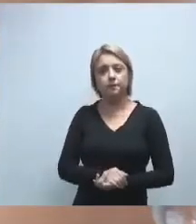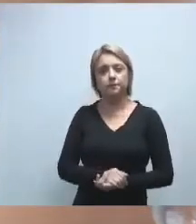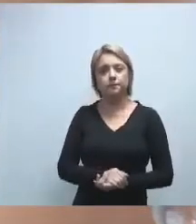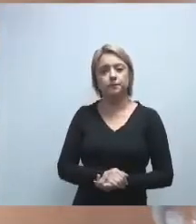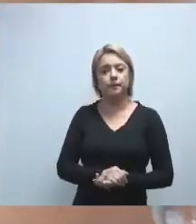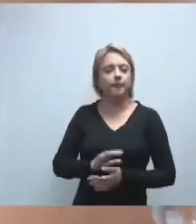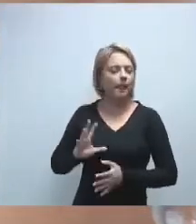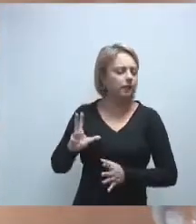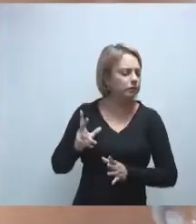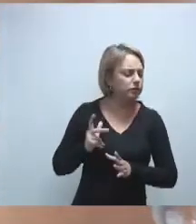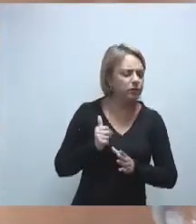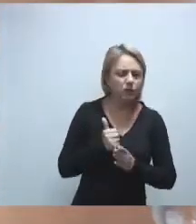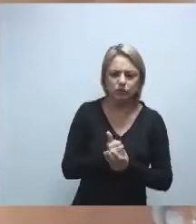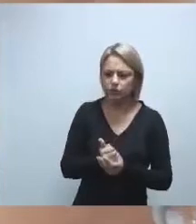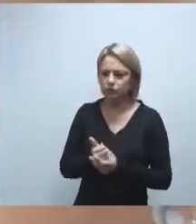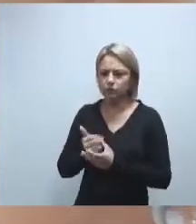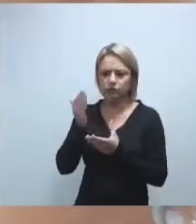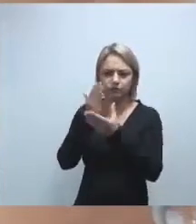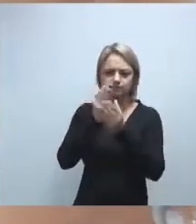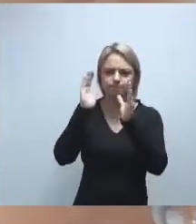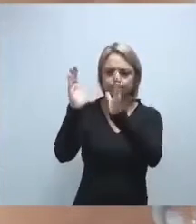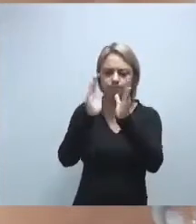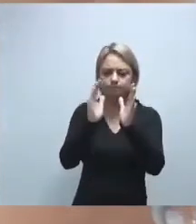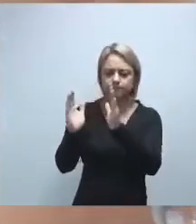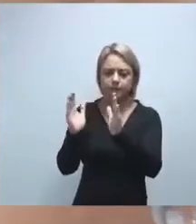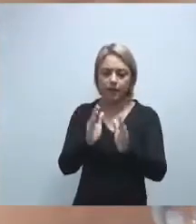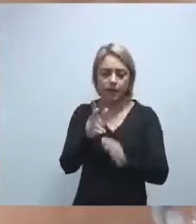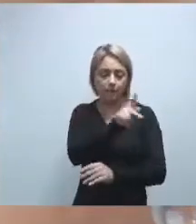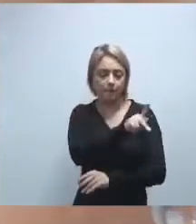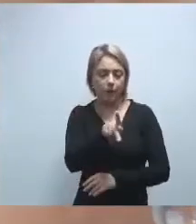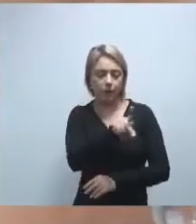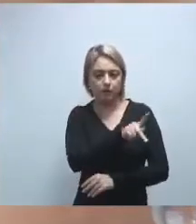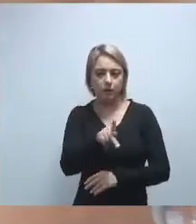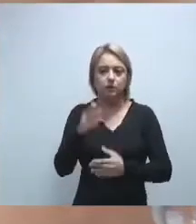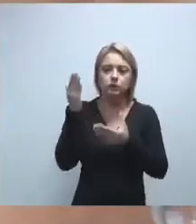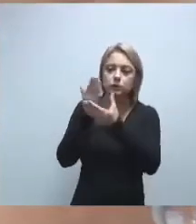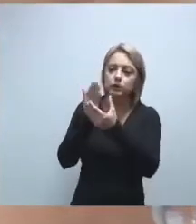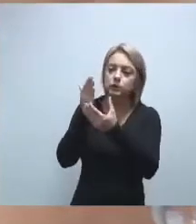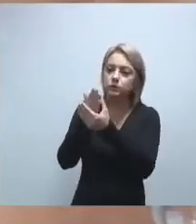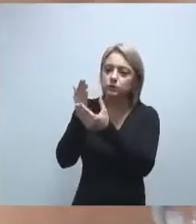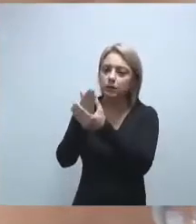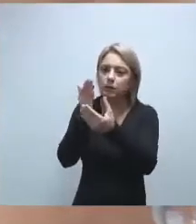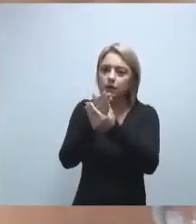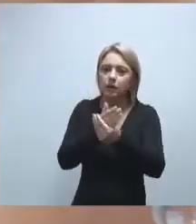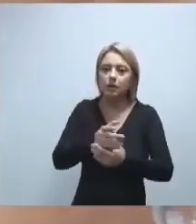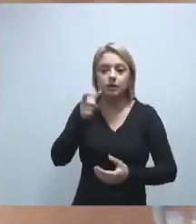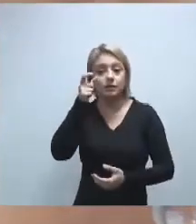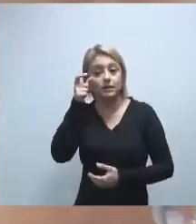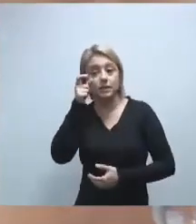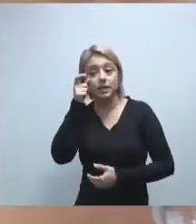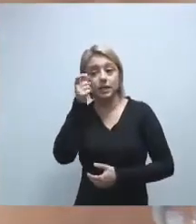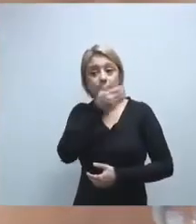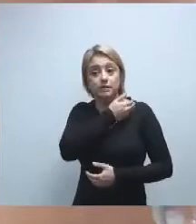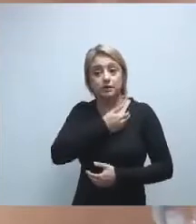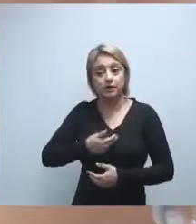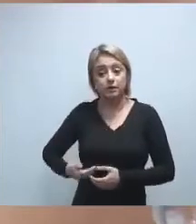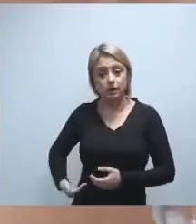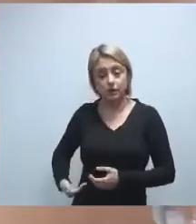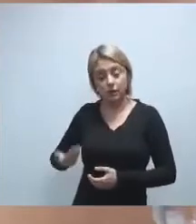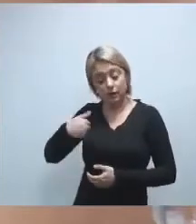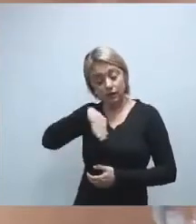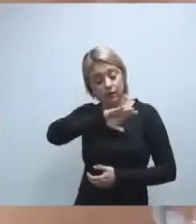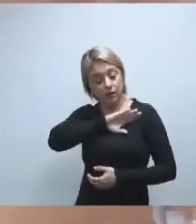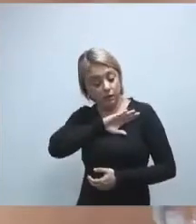todo o acervo que nós tínhamos na procuradoria dos processos de interesse da união em que nós